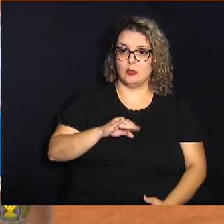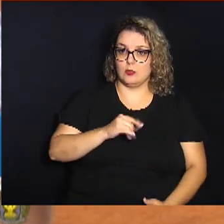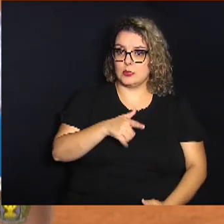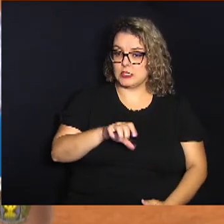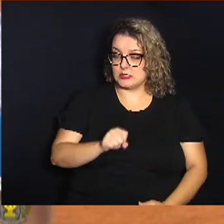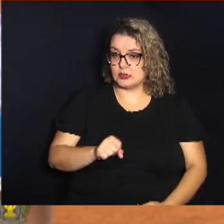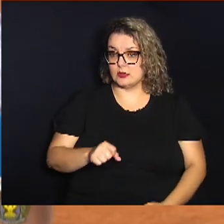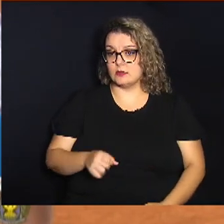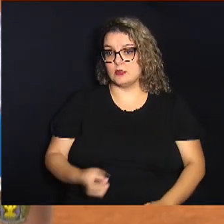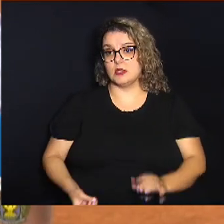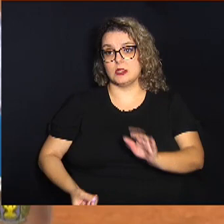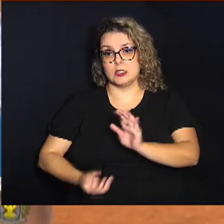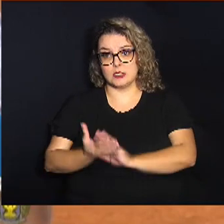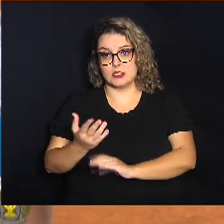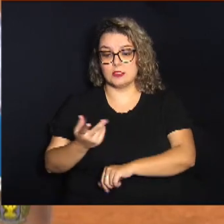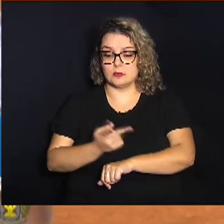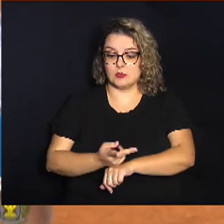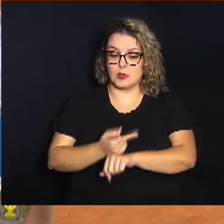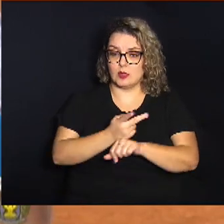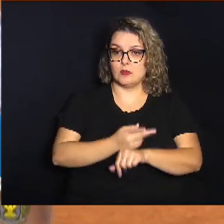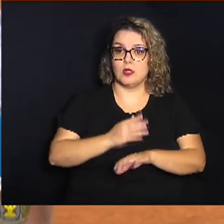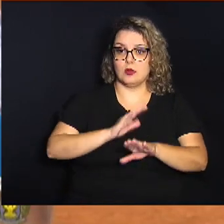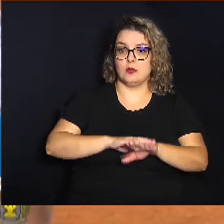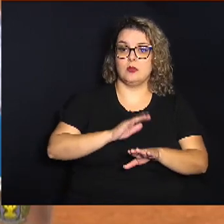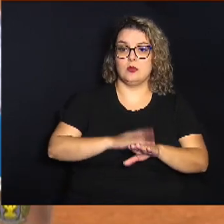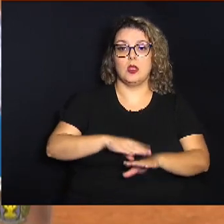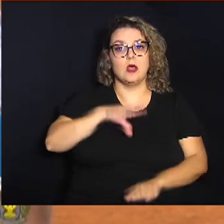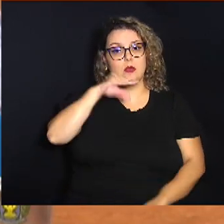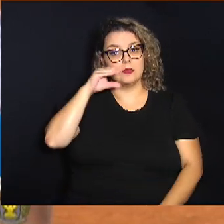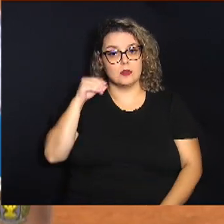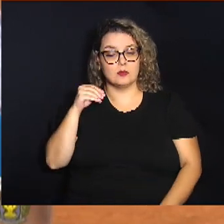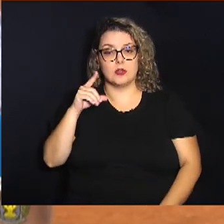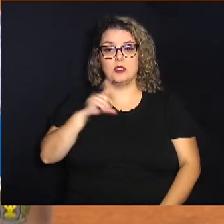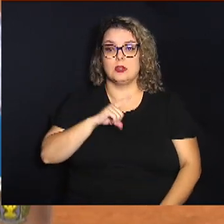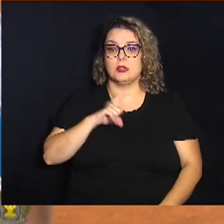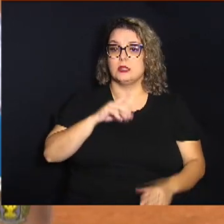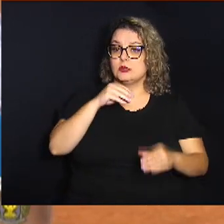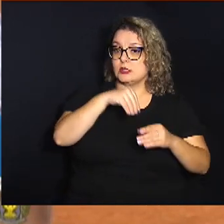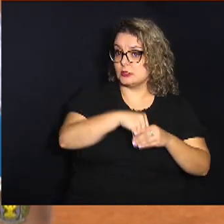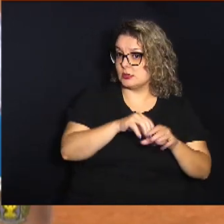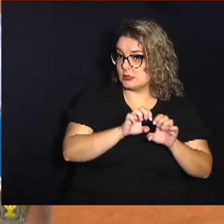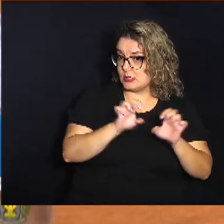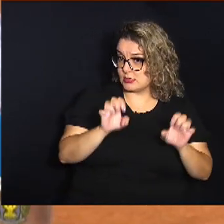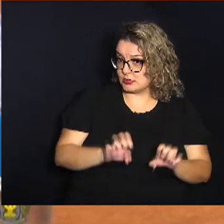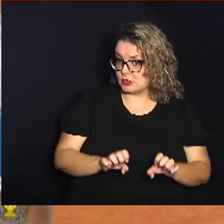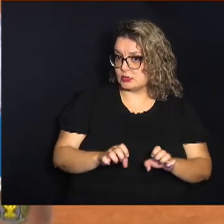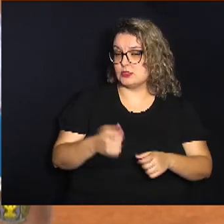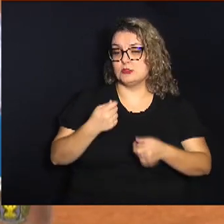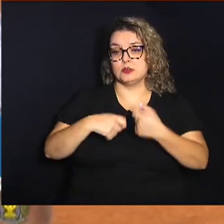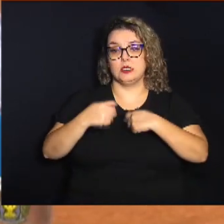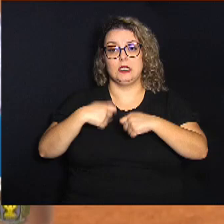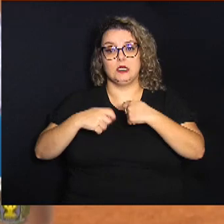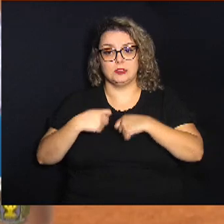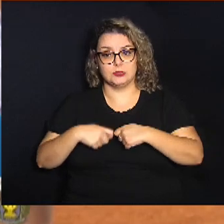estabelece as gratificações de função previstas na estrutura administrativa da Câmara